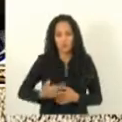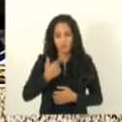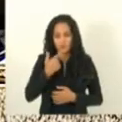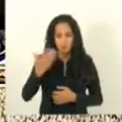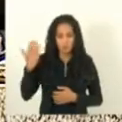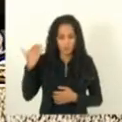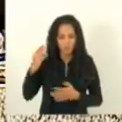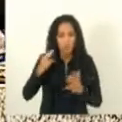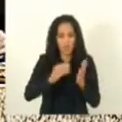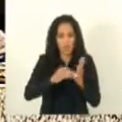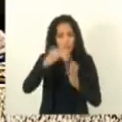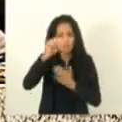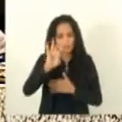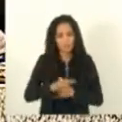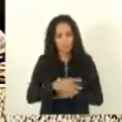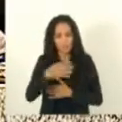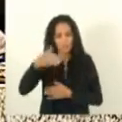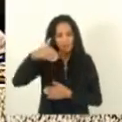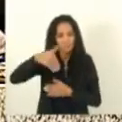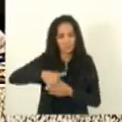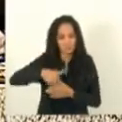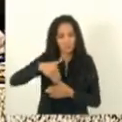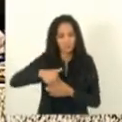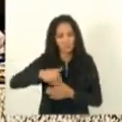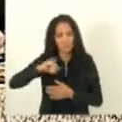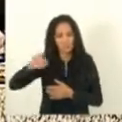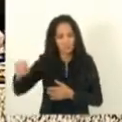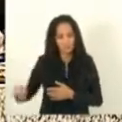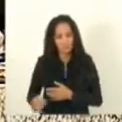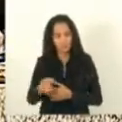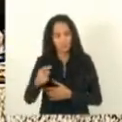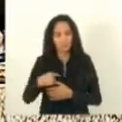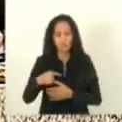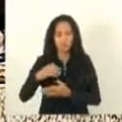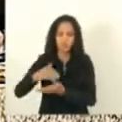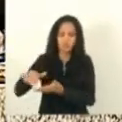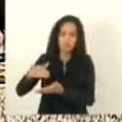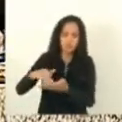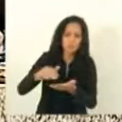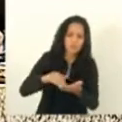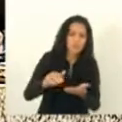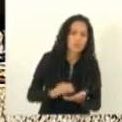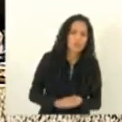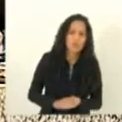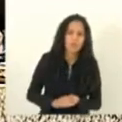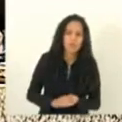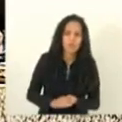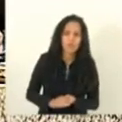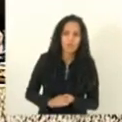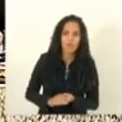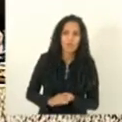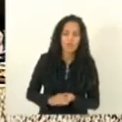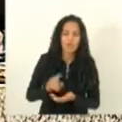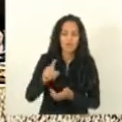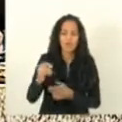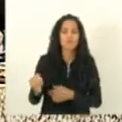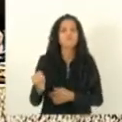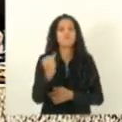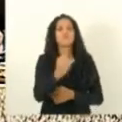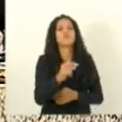o calendário eleitoral e fez uma limpa no seu secretariado. Mandou o pessoal ir para a campanha